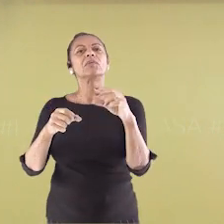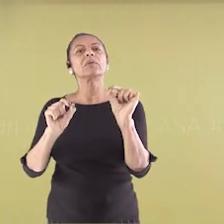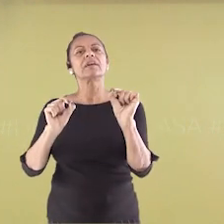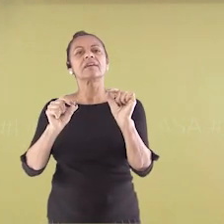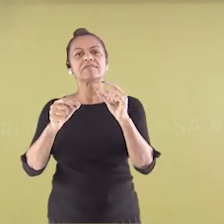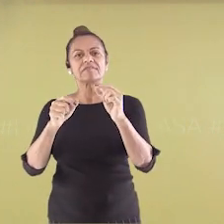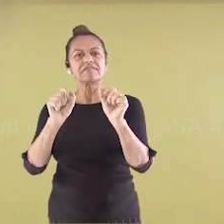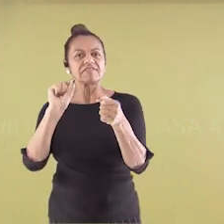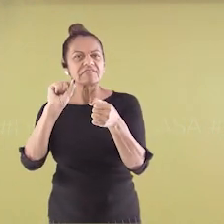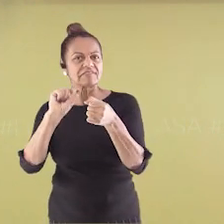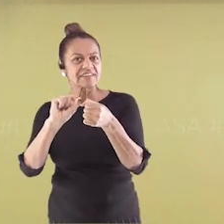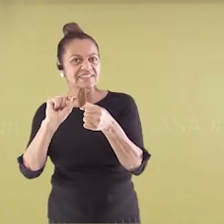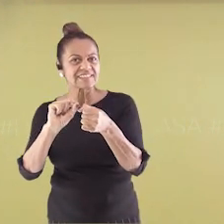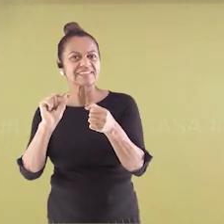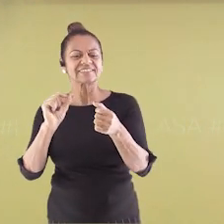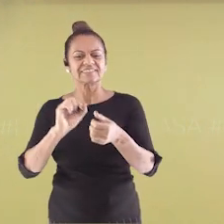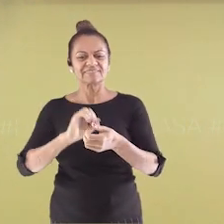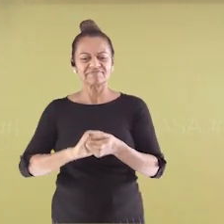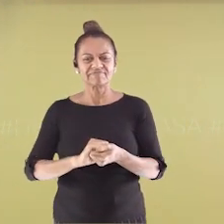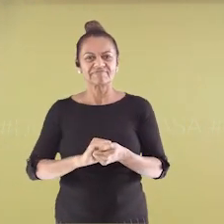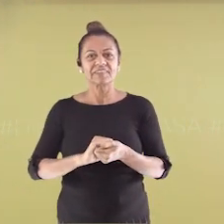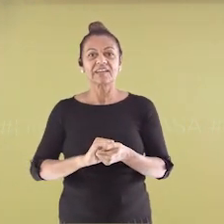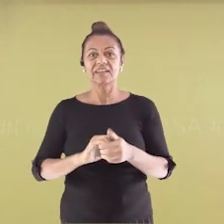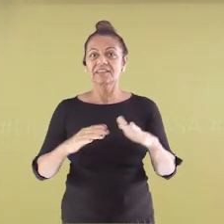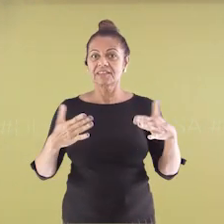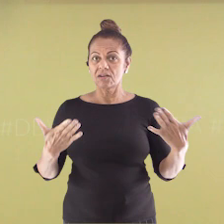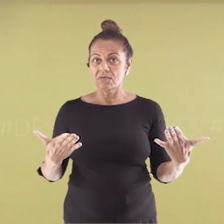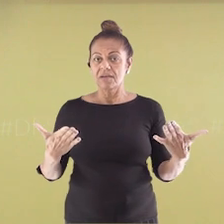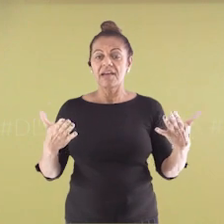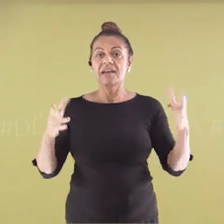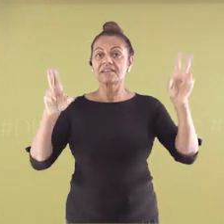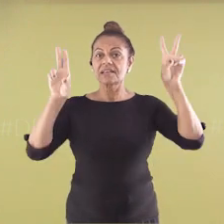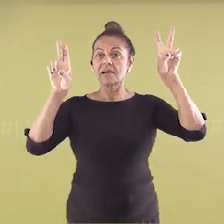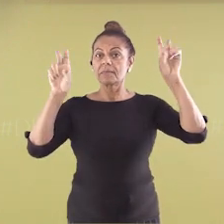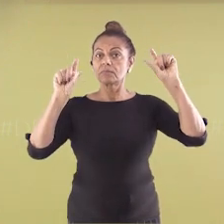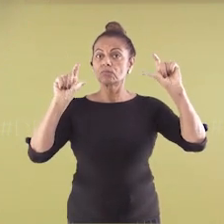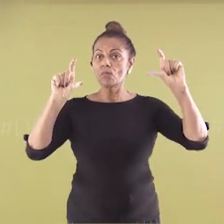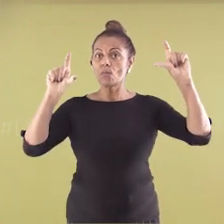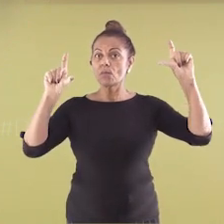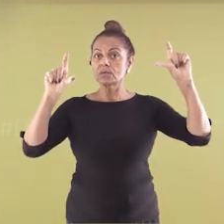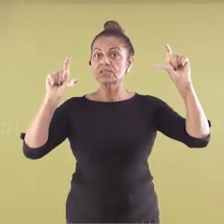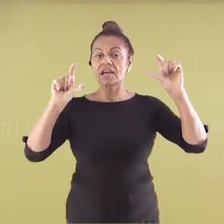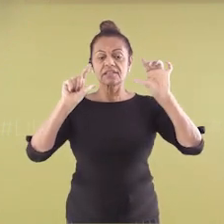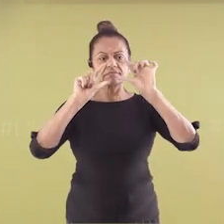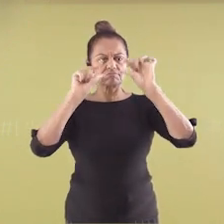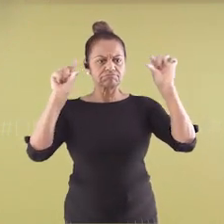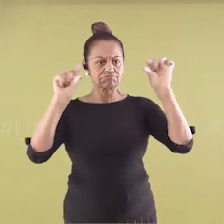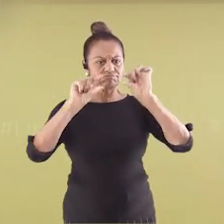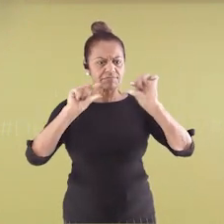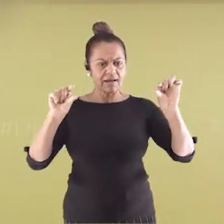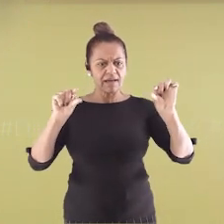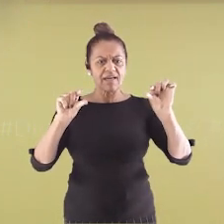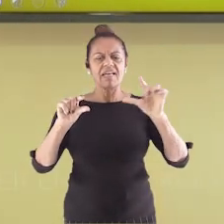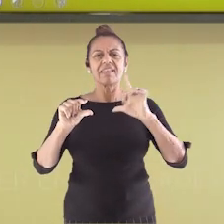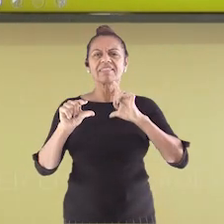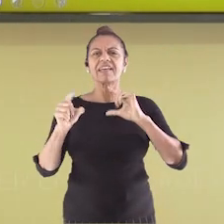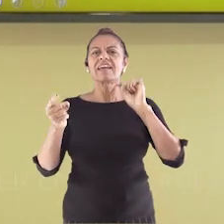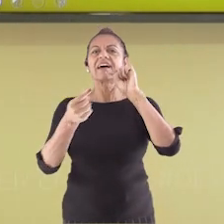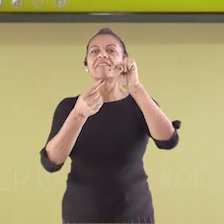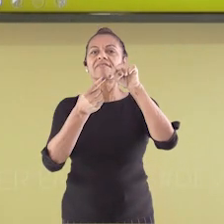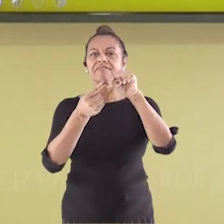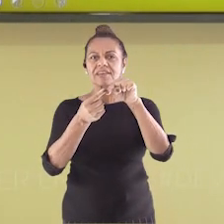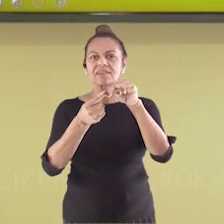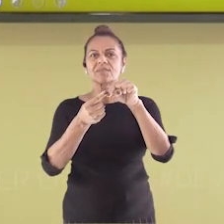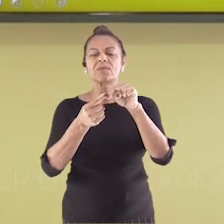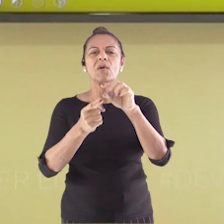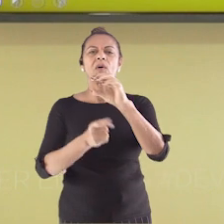se diferencia dessa frase aqui porque possui a presença do verbo fazer, que aqui no caso é o fez, ok?